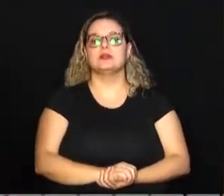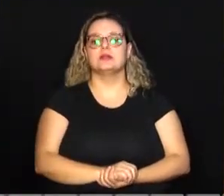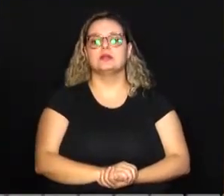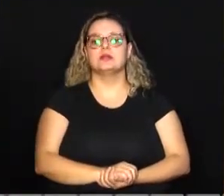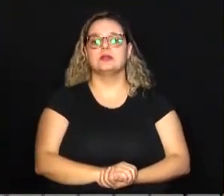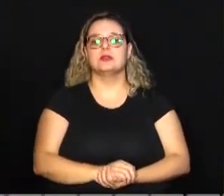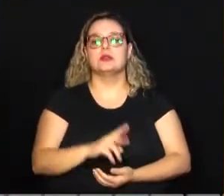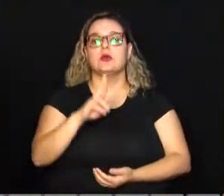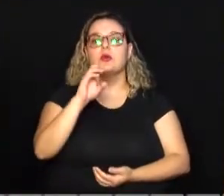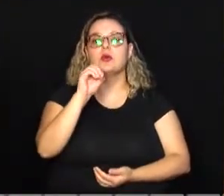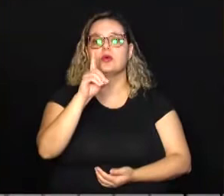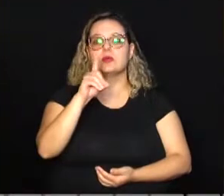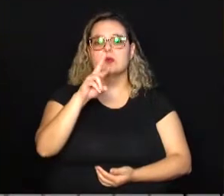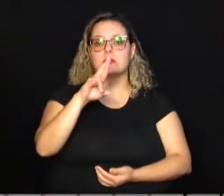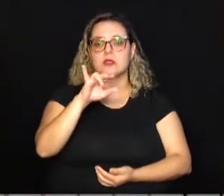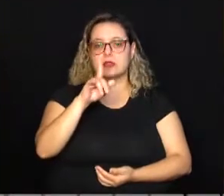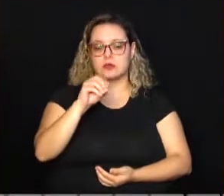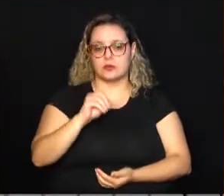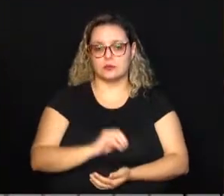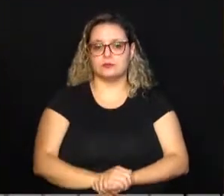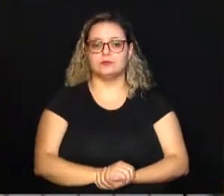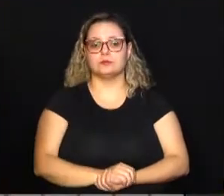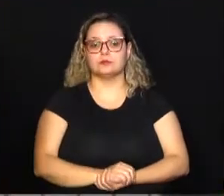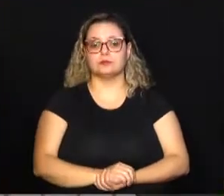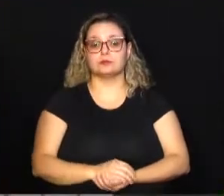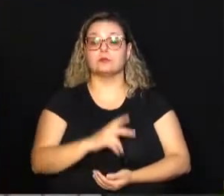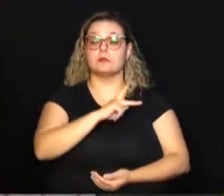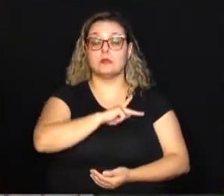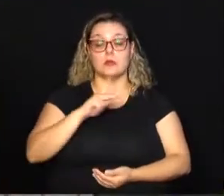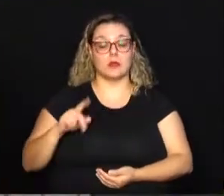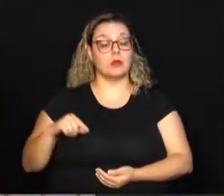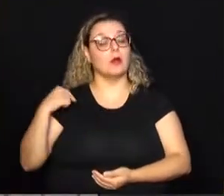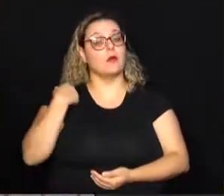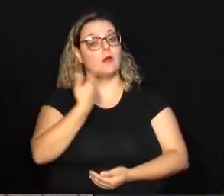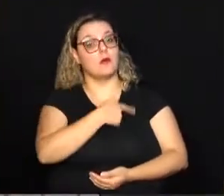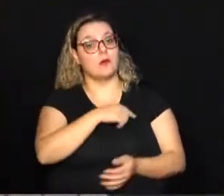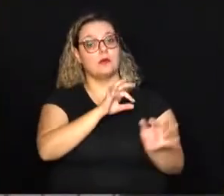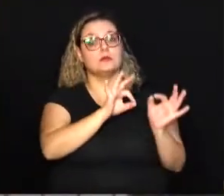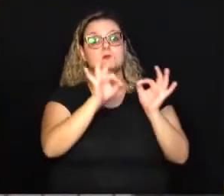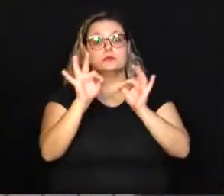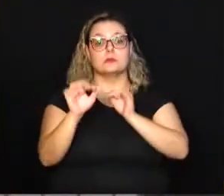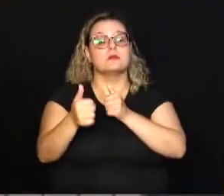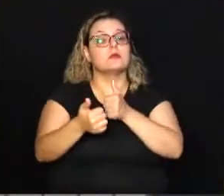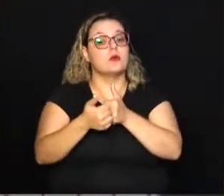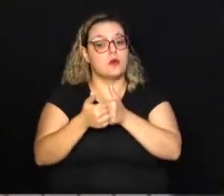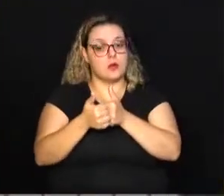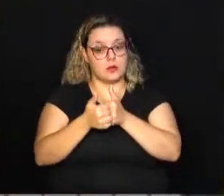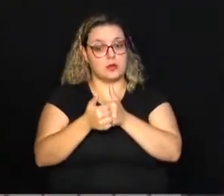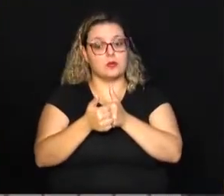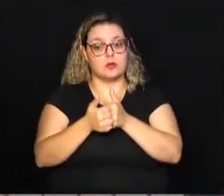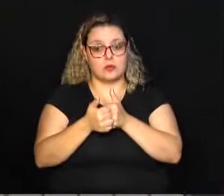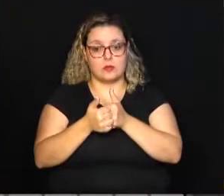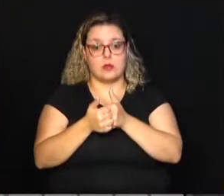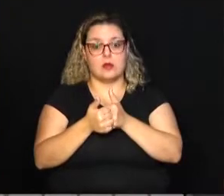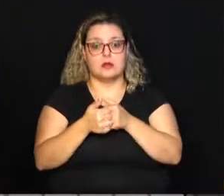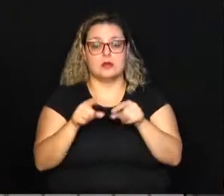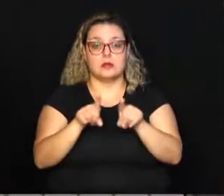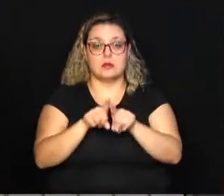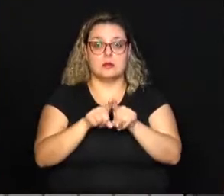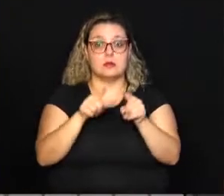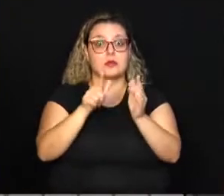Presidente, nós temos acompanhado bem de perto e também pelos